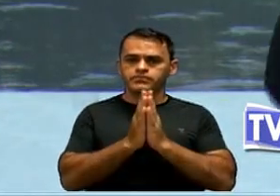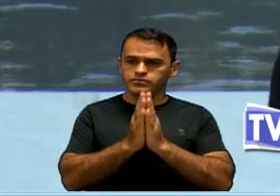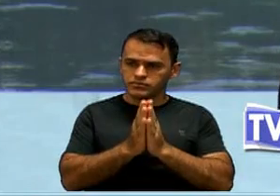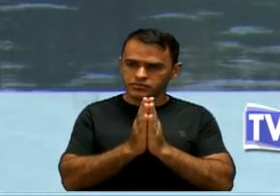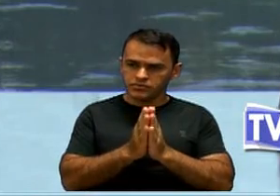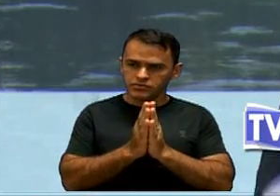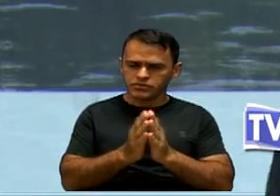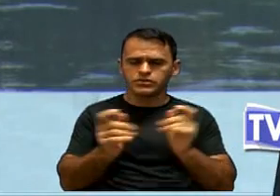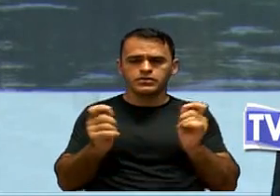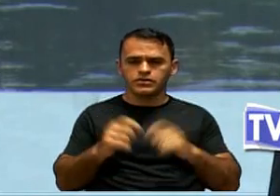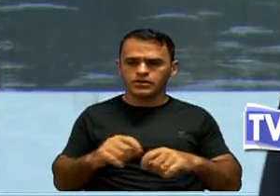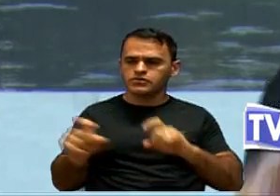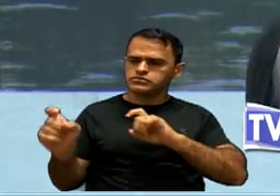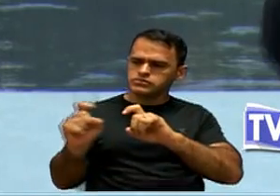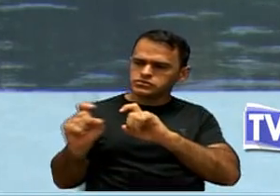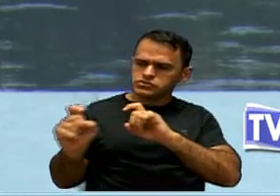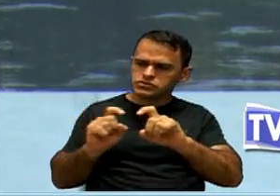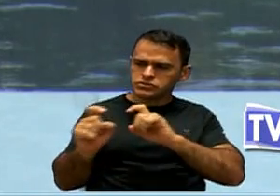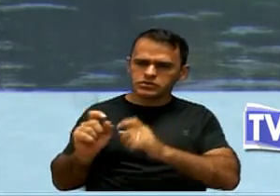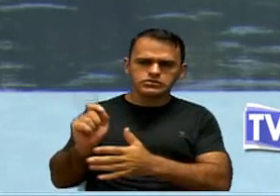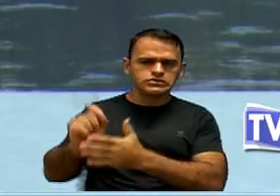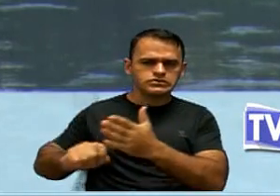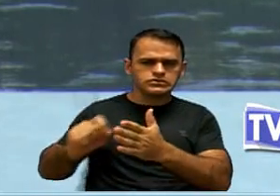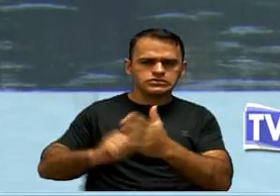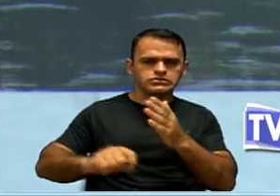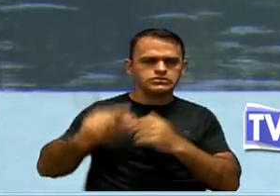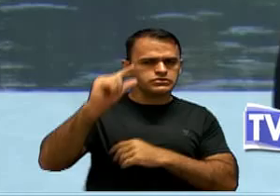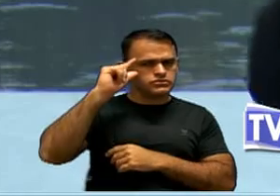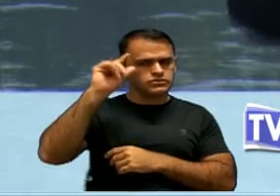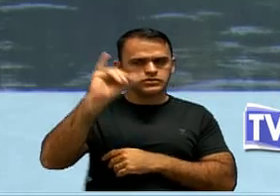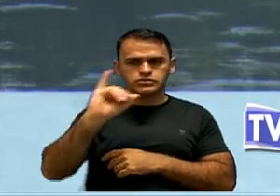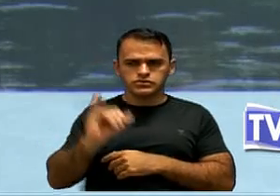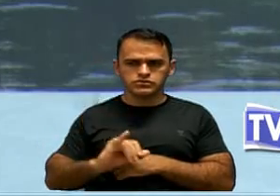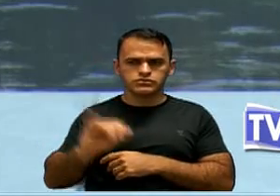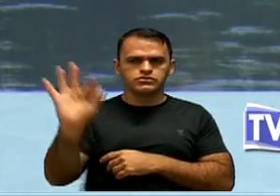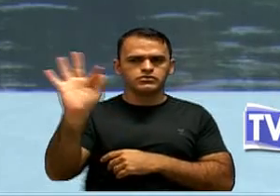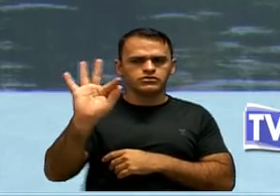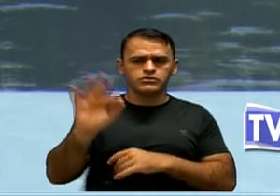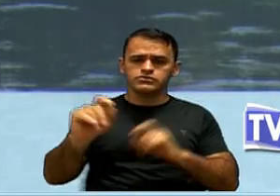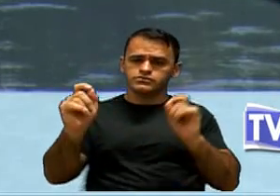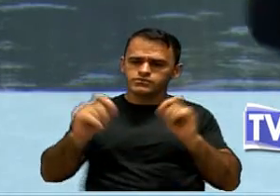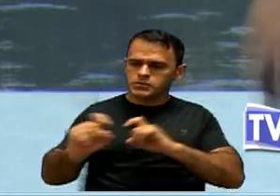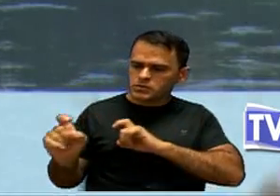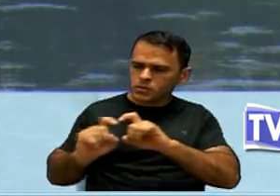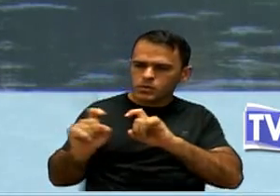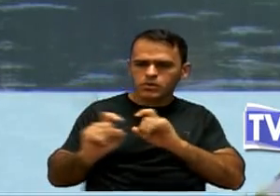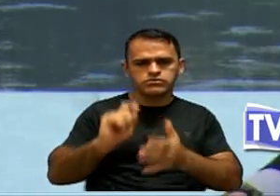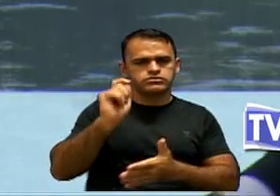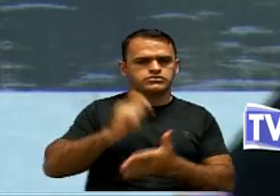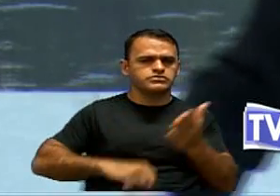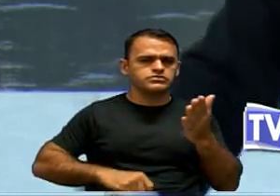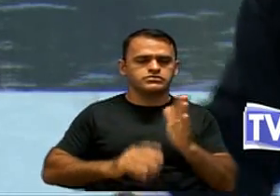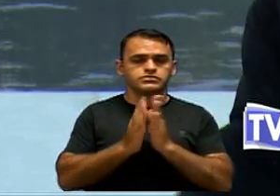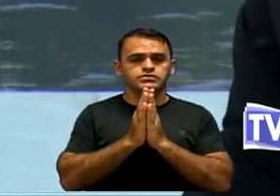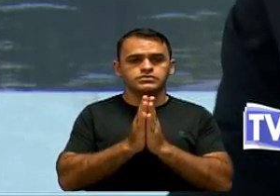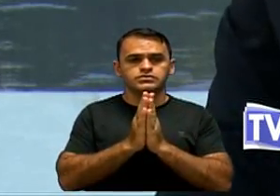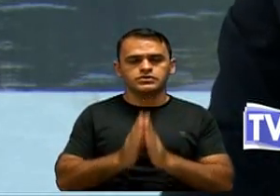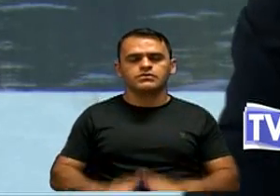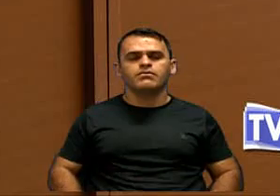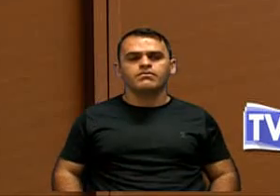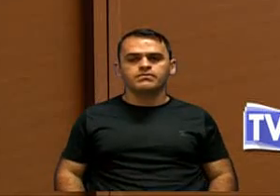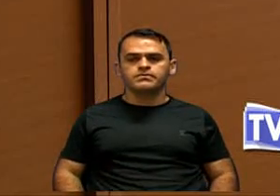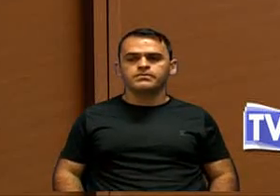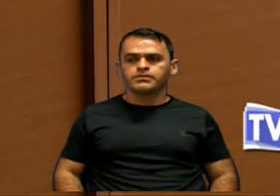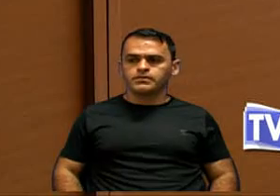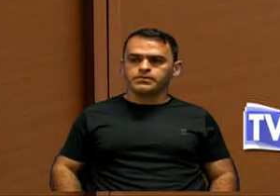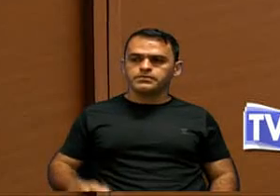possam, por favor, emitir os pareceres. Acho que é o vereador Iara, o vereador França, possa emitir o parecer das emendas. O Vitão pediu